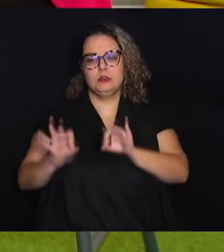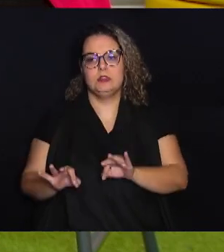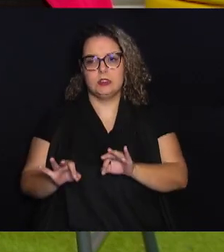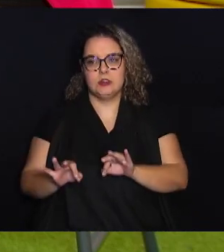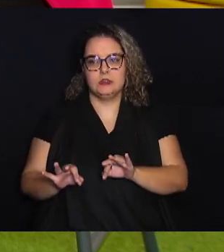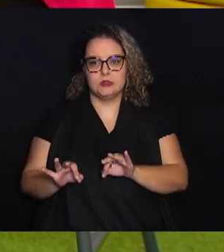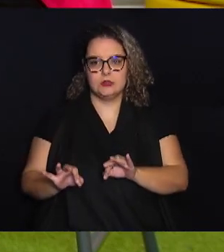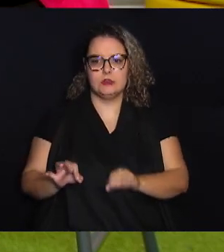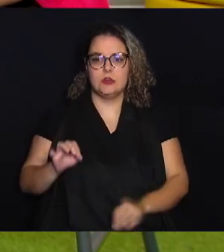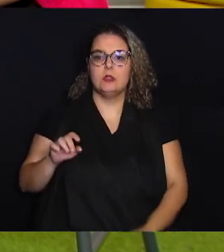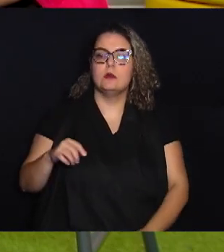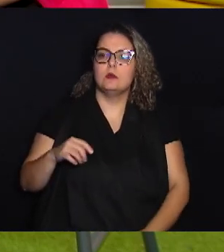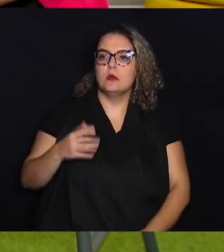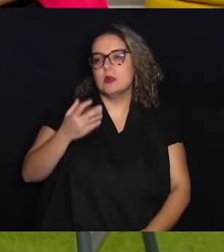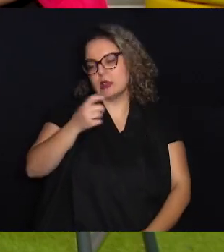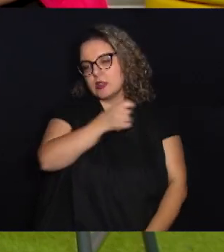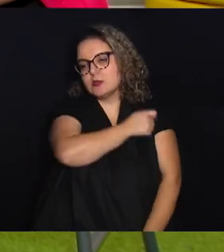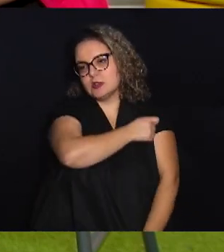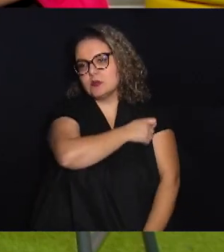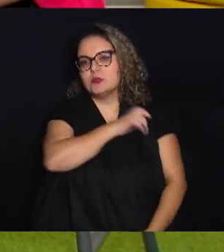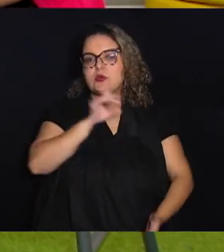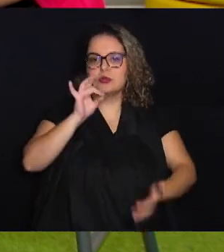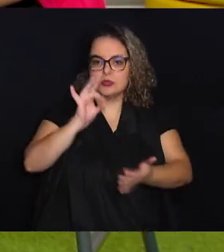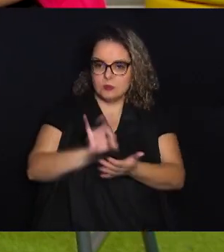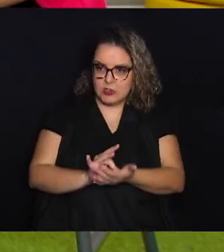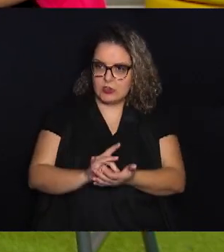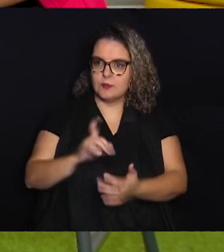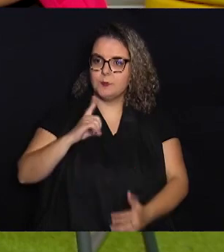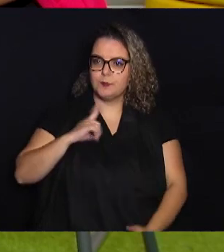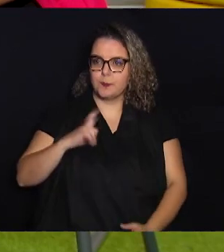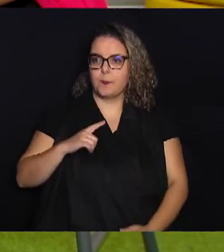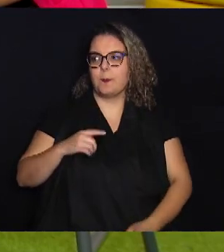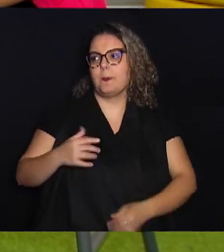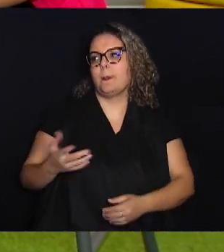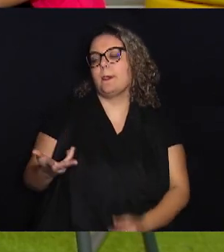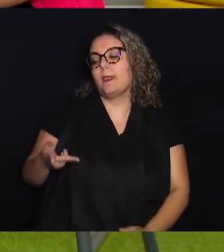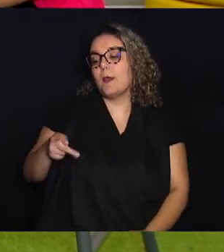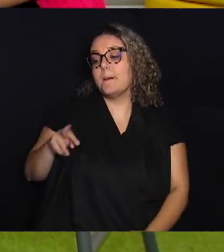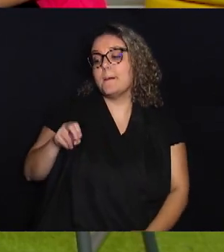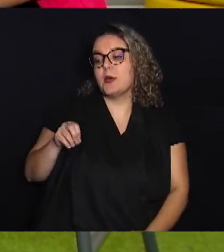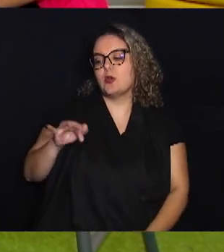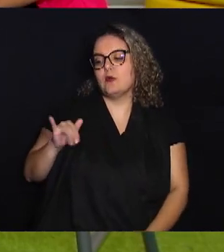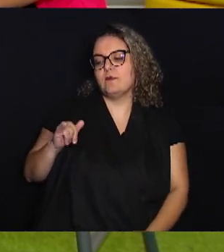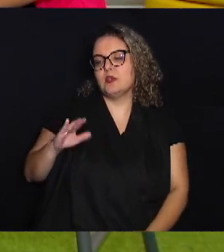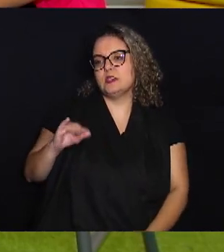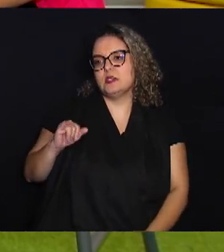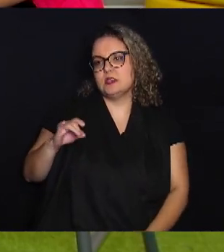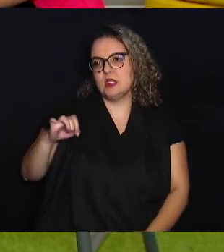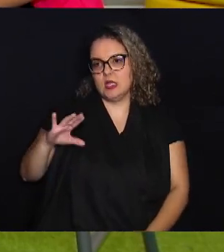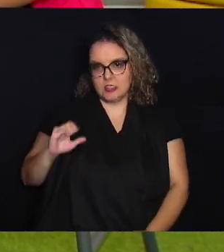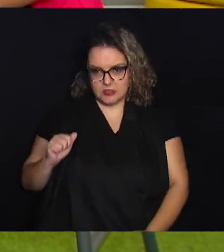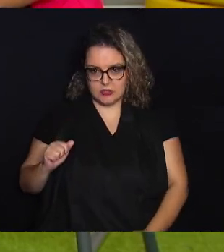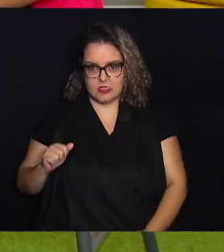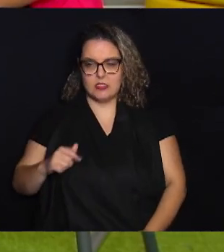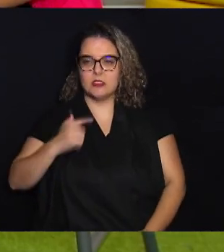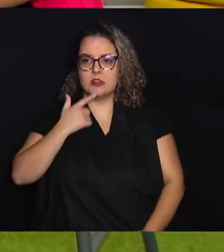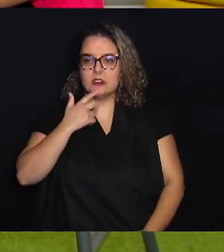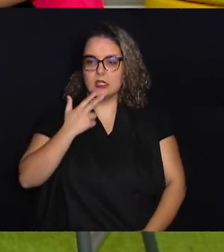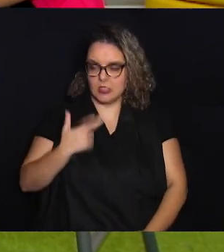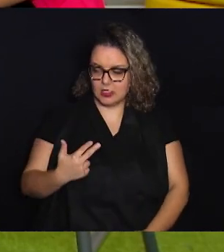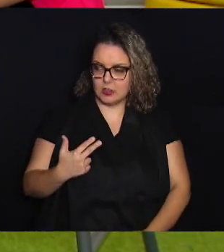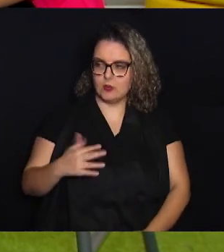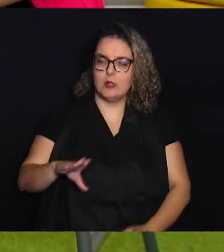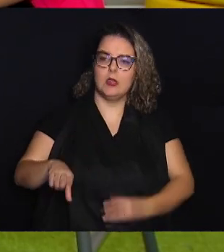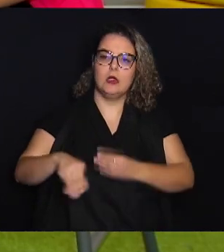estruturada. Então, isso para que os alunos de fato tenham essa proficiência, né, desejada na língua adicional,